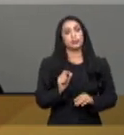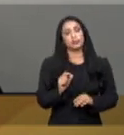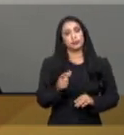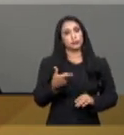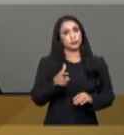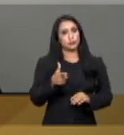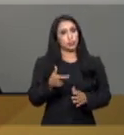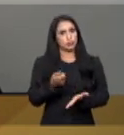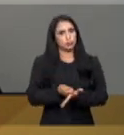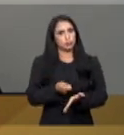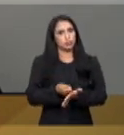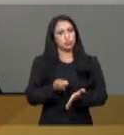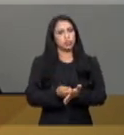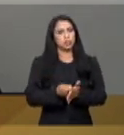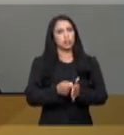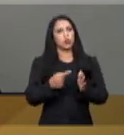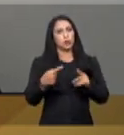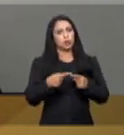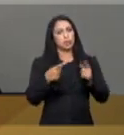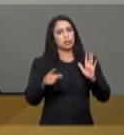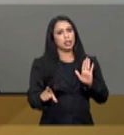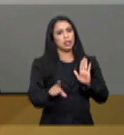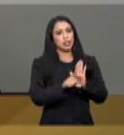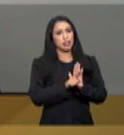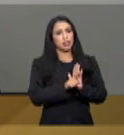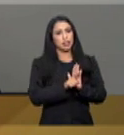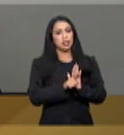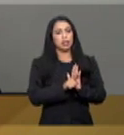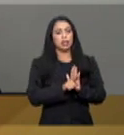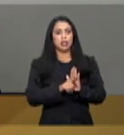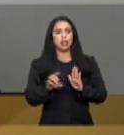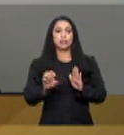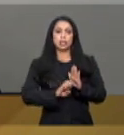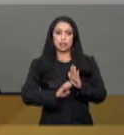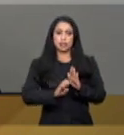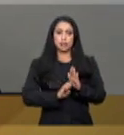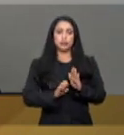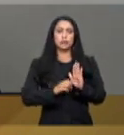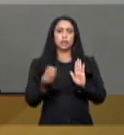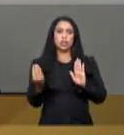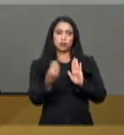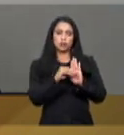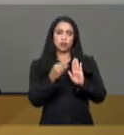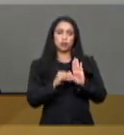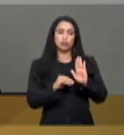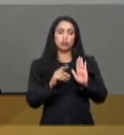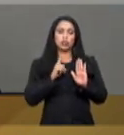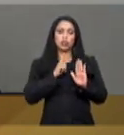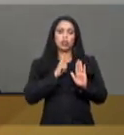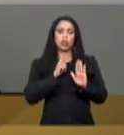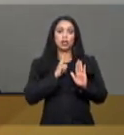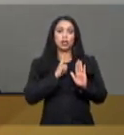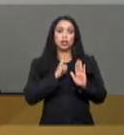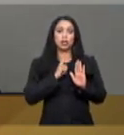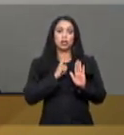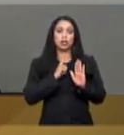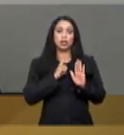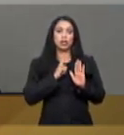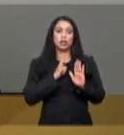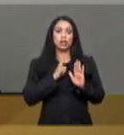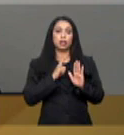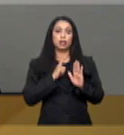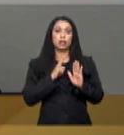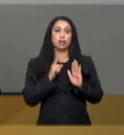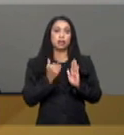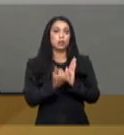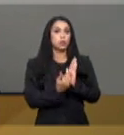não se exige. No disposto na lei das SAs, estou lendo literalmente o que posto pela embargante, a indicação de grandeza